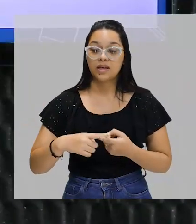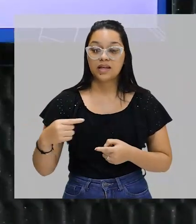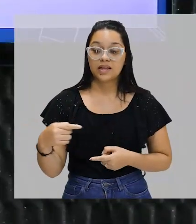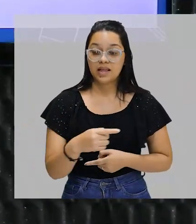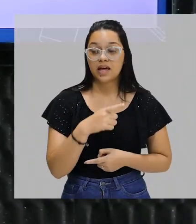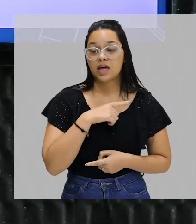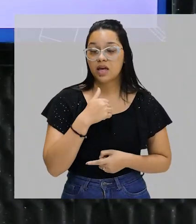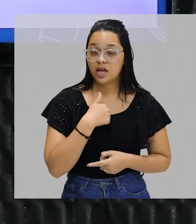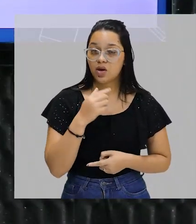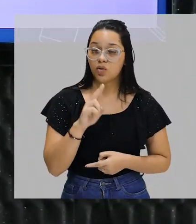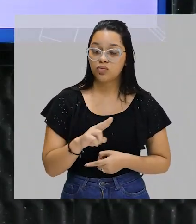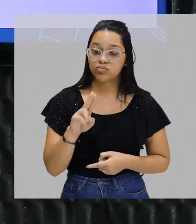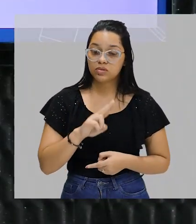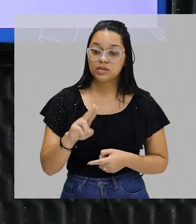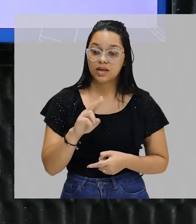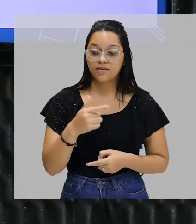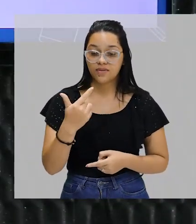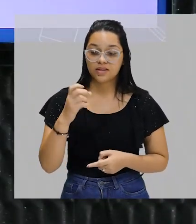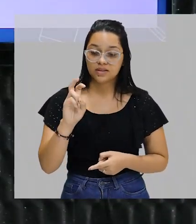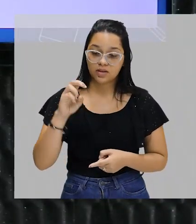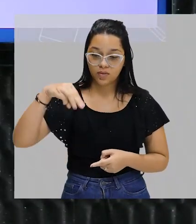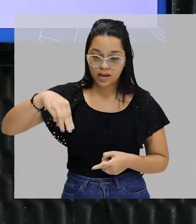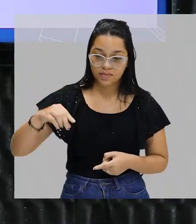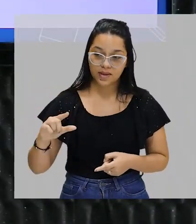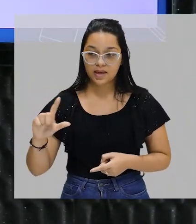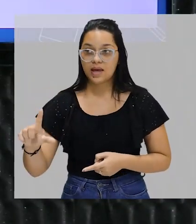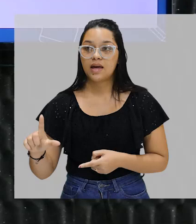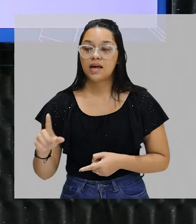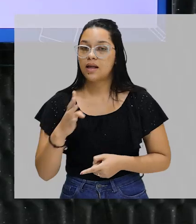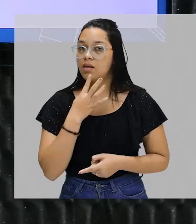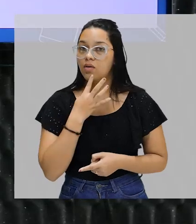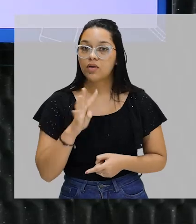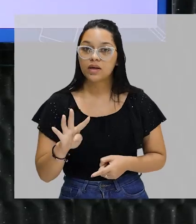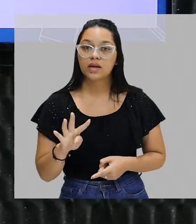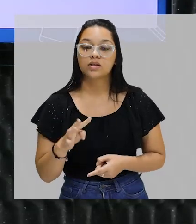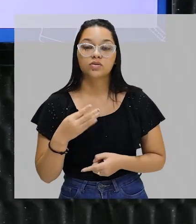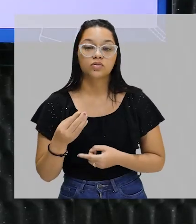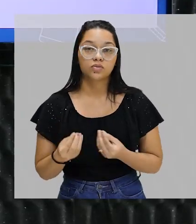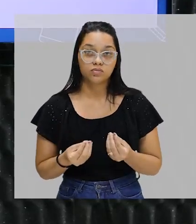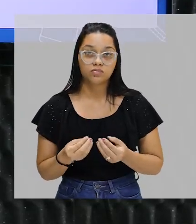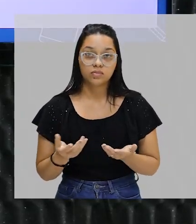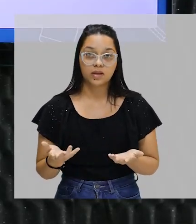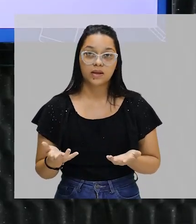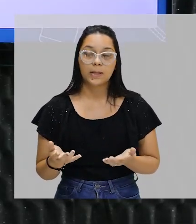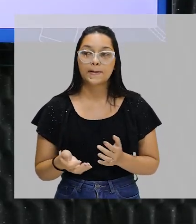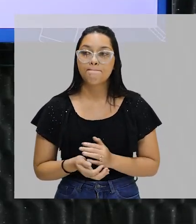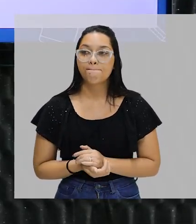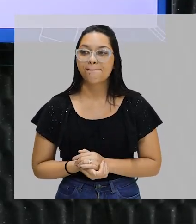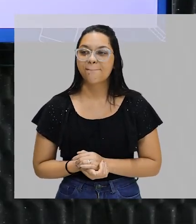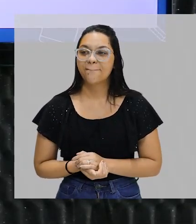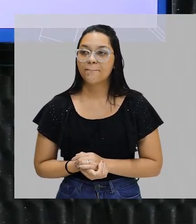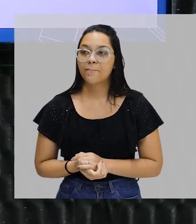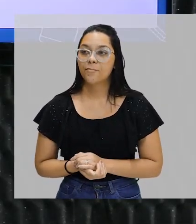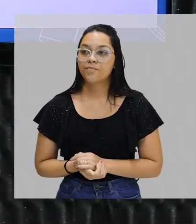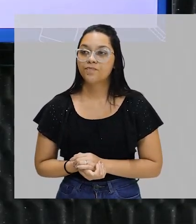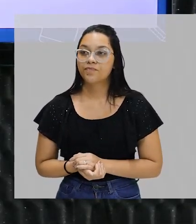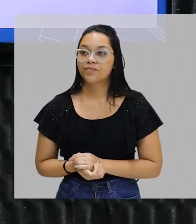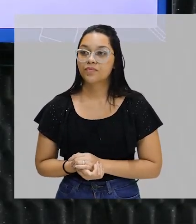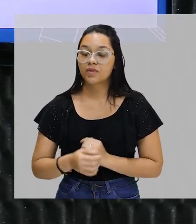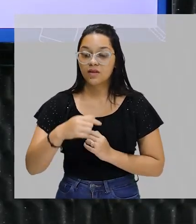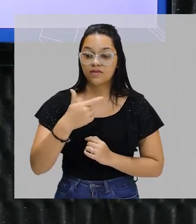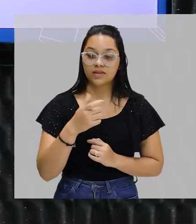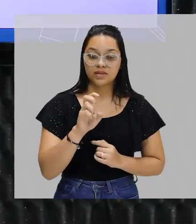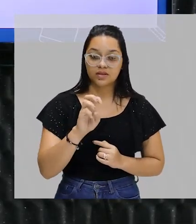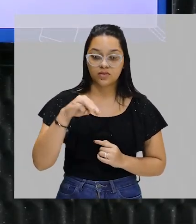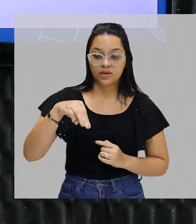eu utilizei 25 ml de uma solução desconhecida, de concentração desconhecida. Tá?